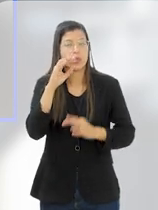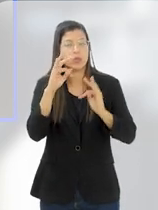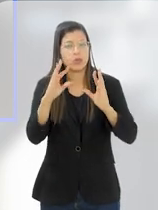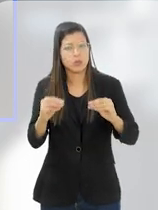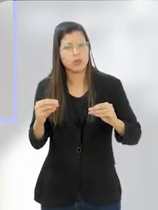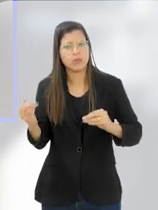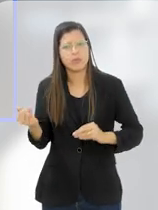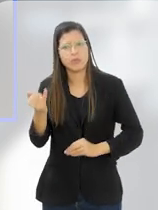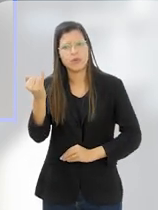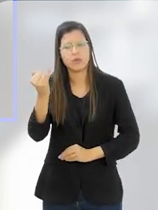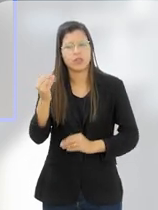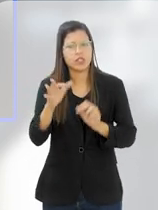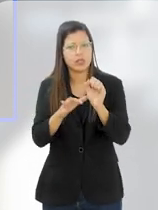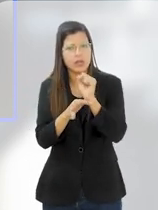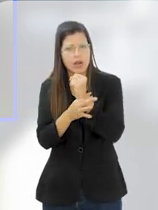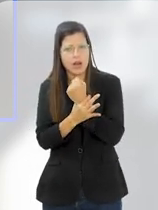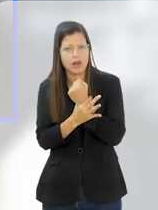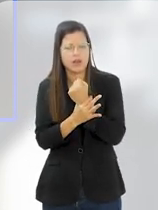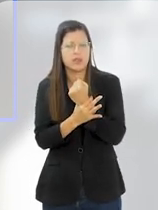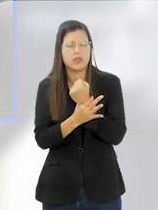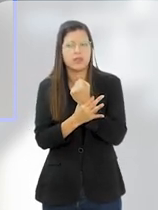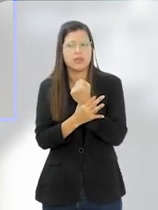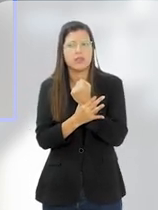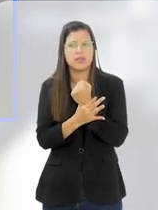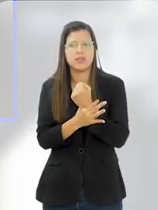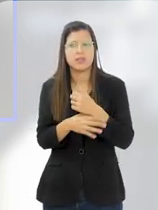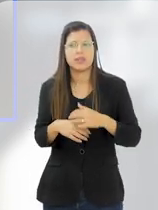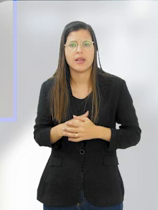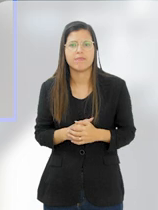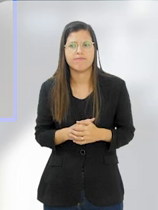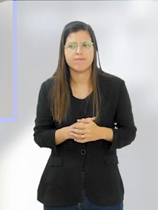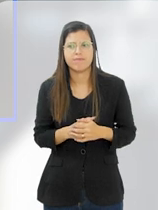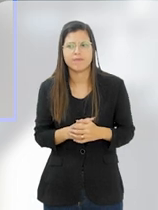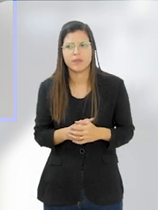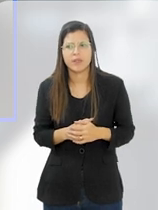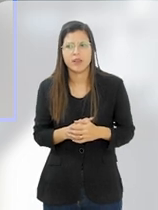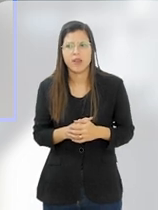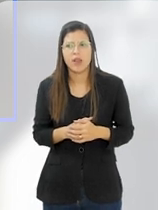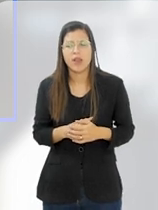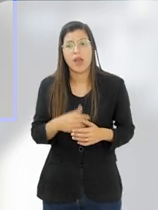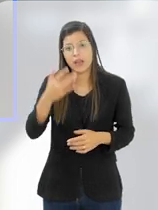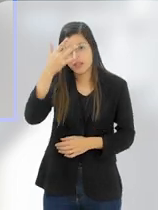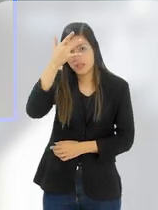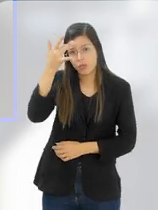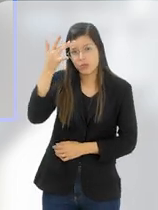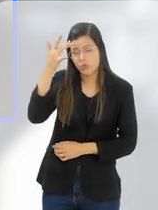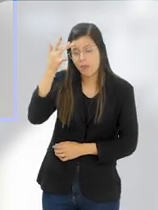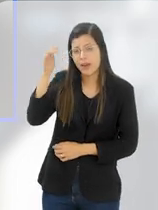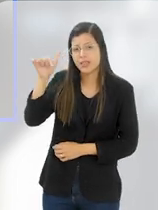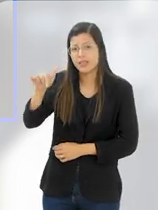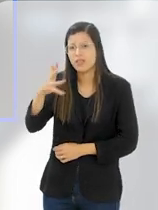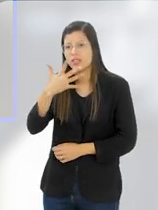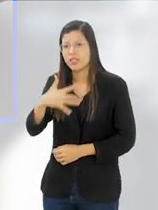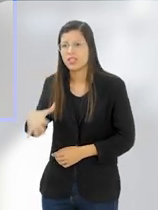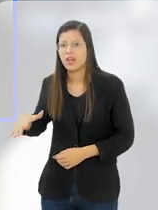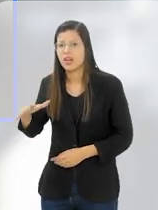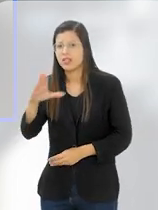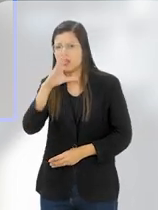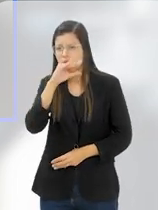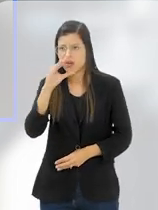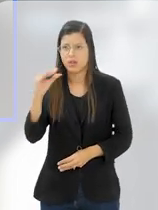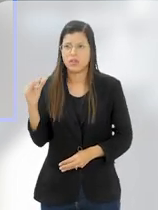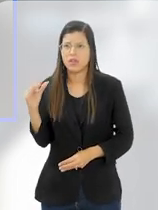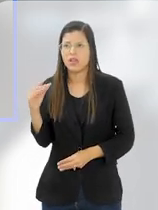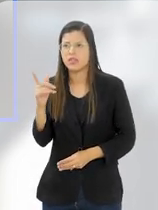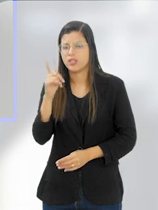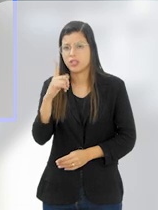isso é muito fundamental para que a gente garanta a manutenção aí da saúde mental dessas pessoas, das crianças e dos adolescentes. A